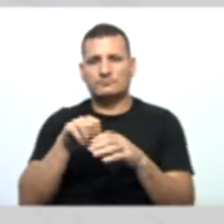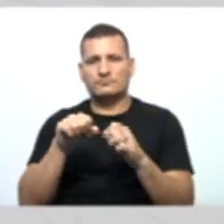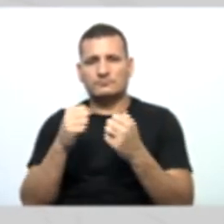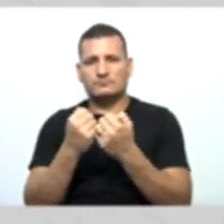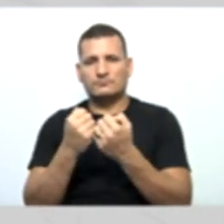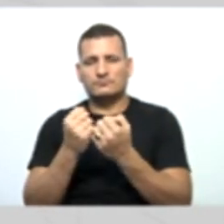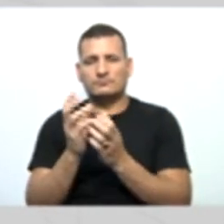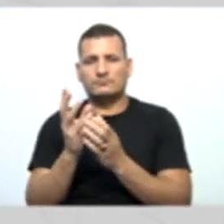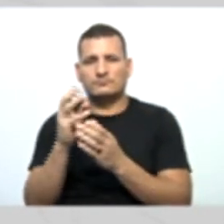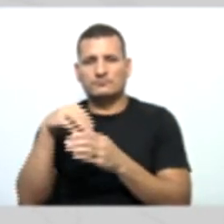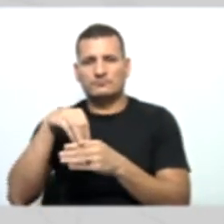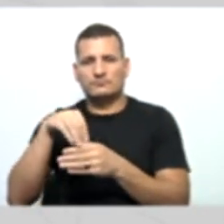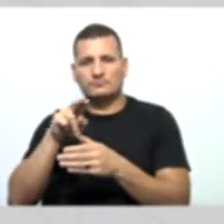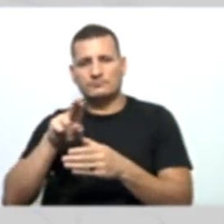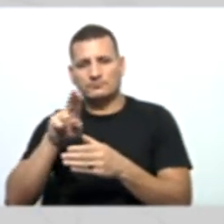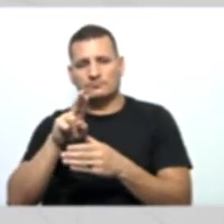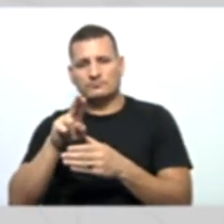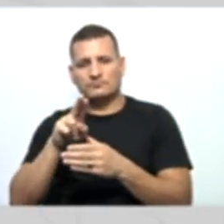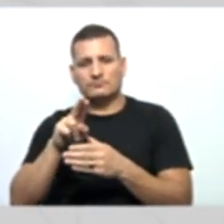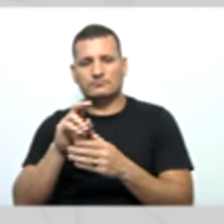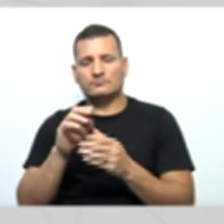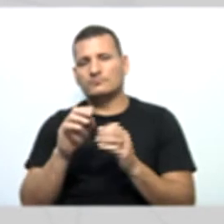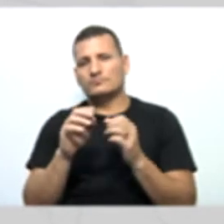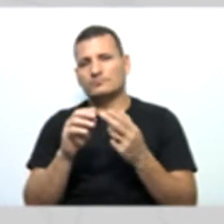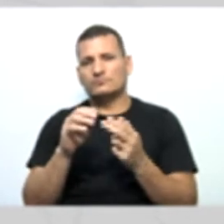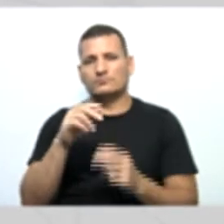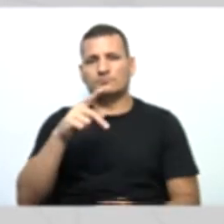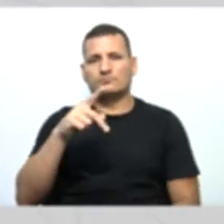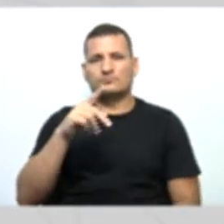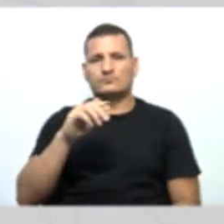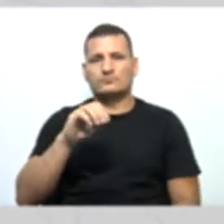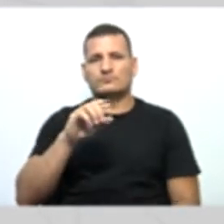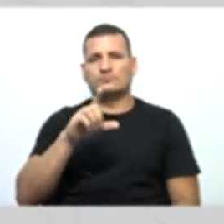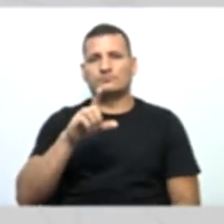quando eu vou utilizar um polimorfismo?